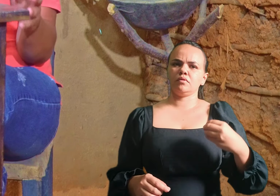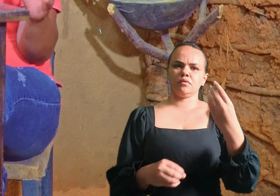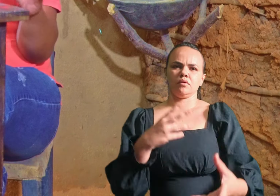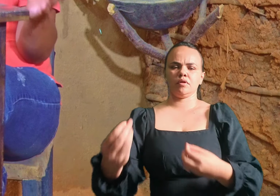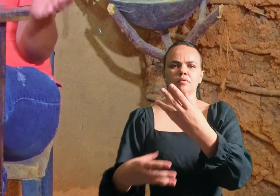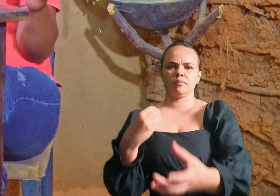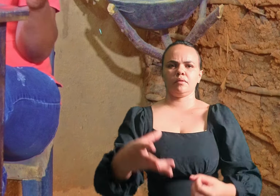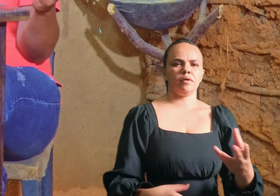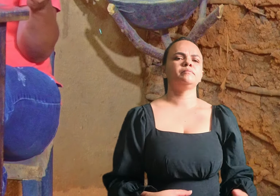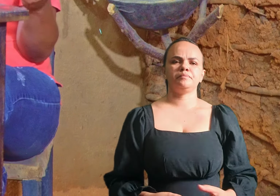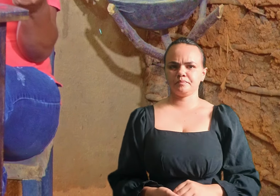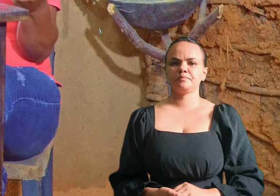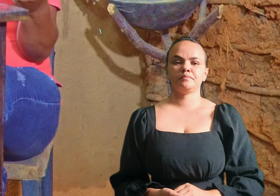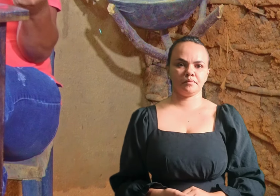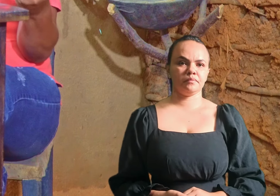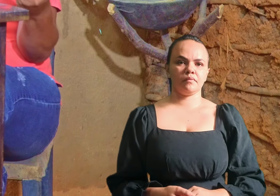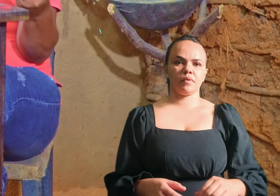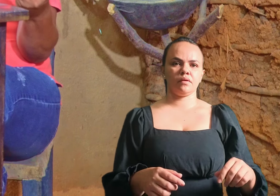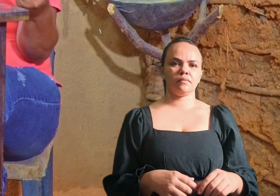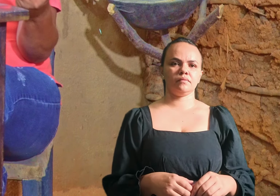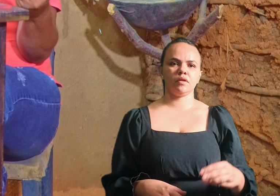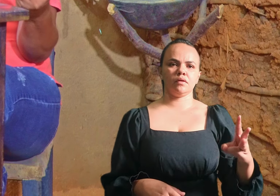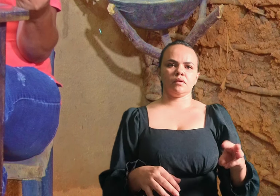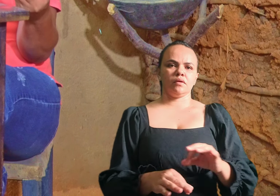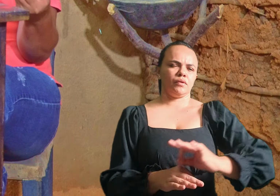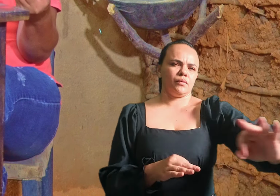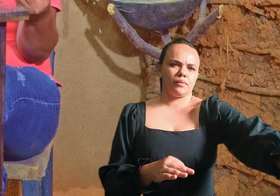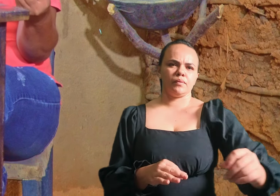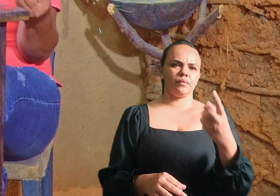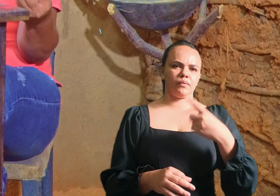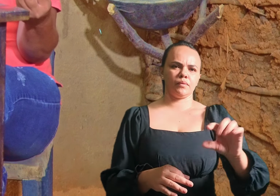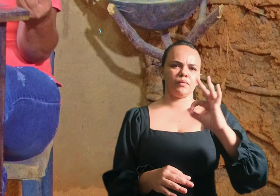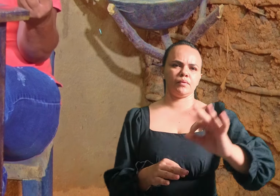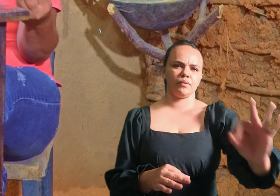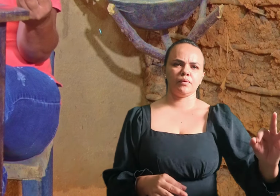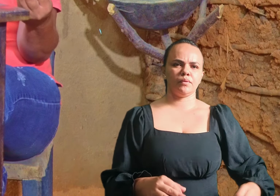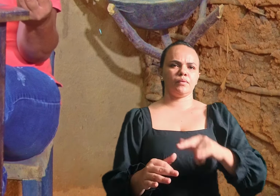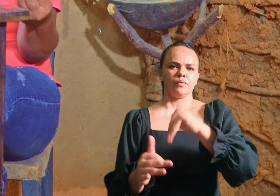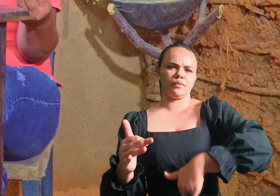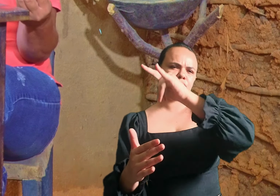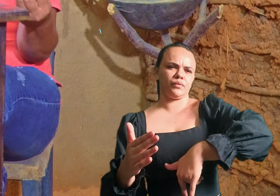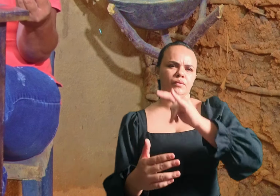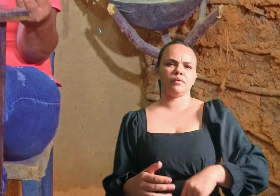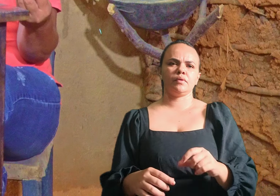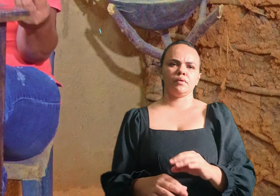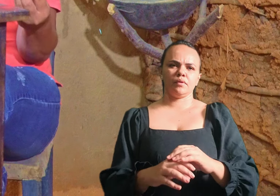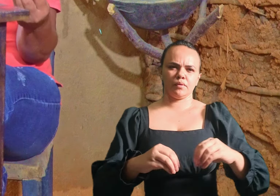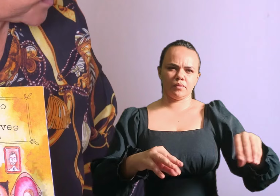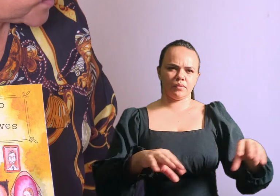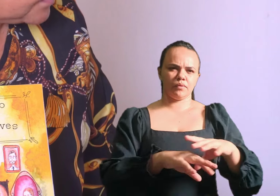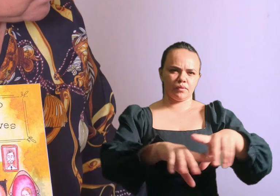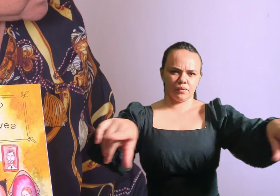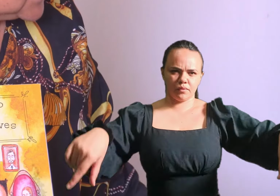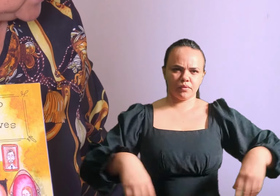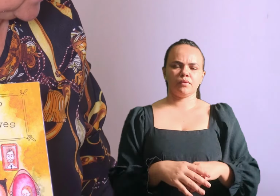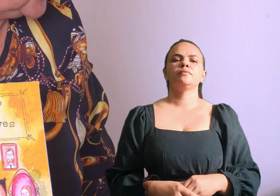né existiu várias eh várias documentos definindo o tamanho dessas sesmarias ao longo do